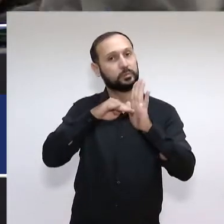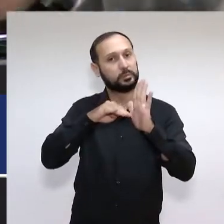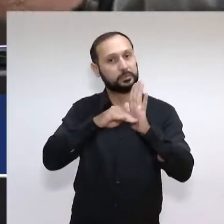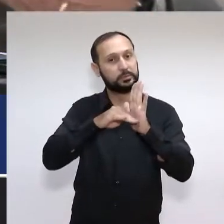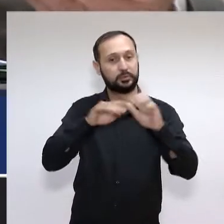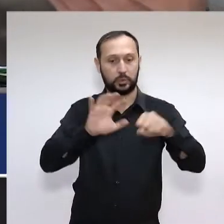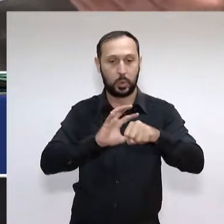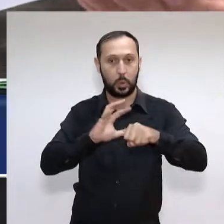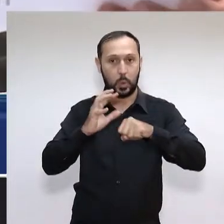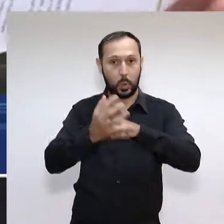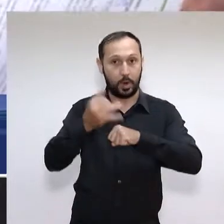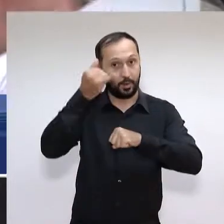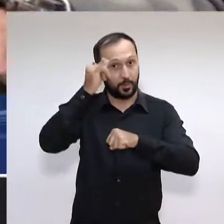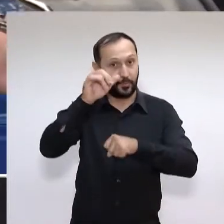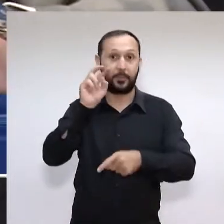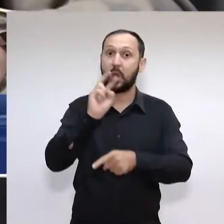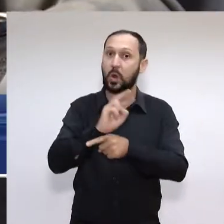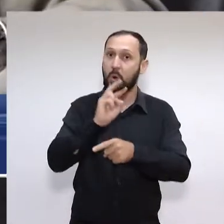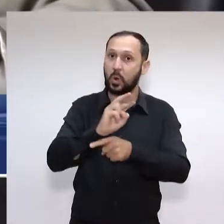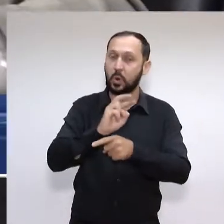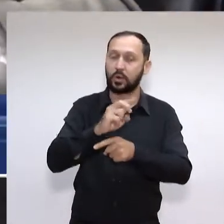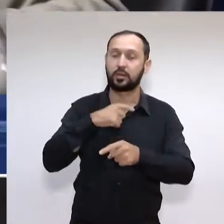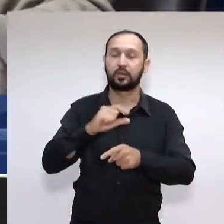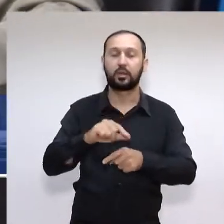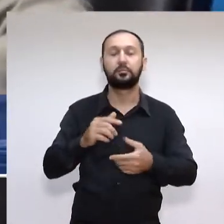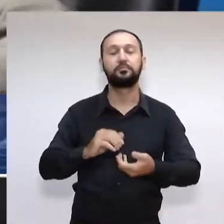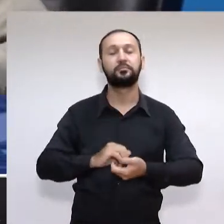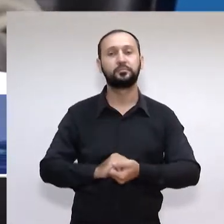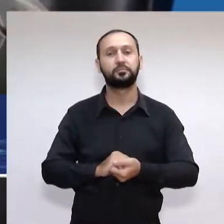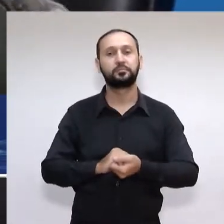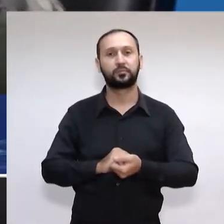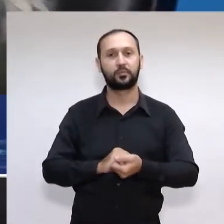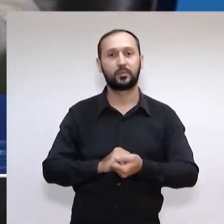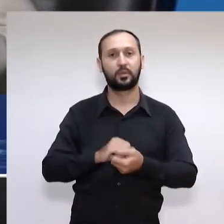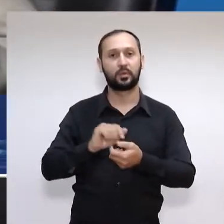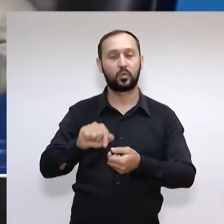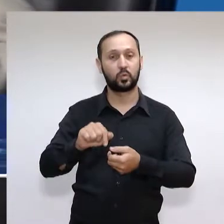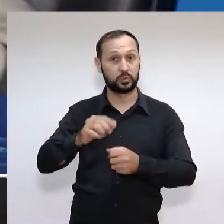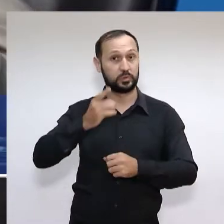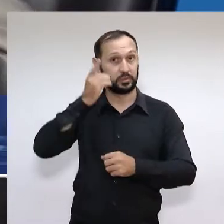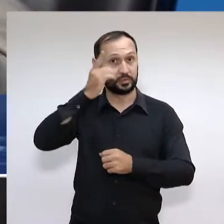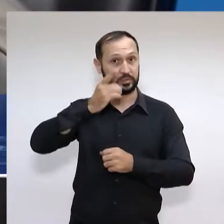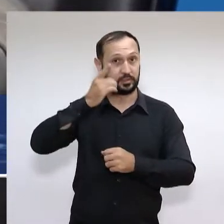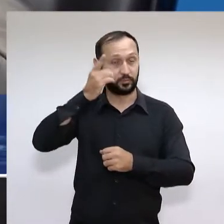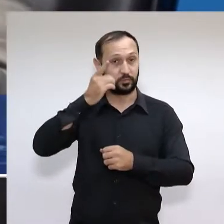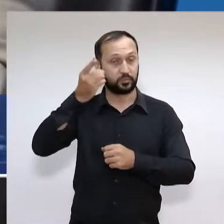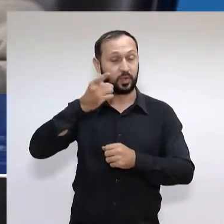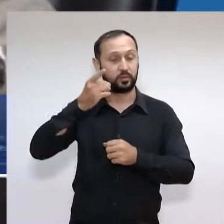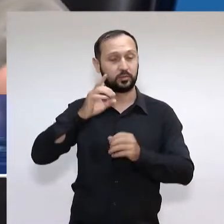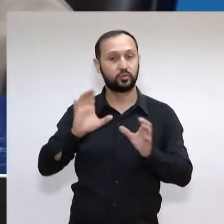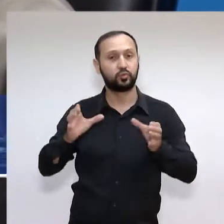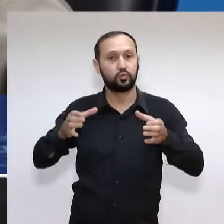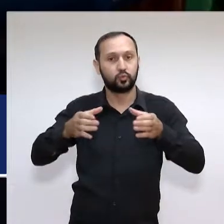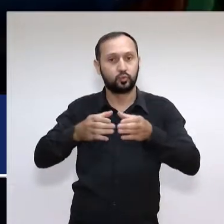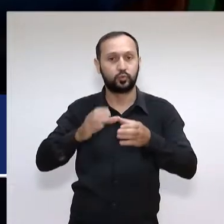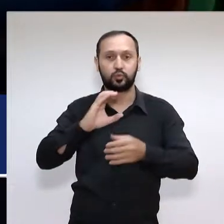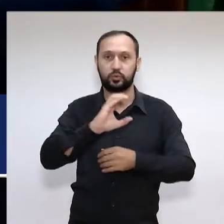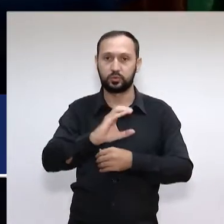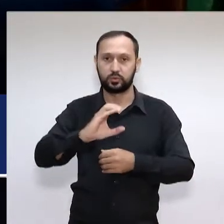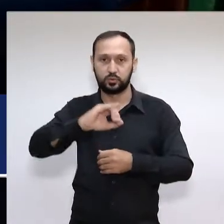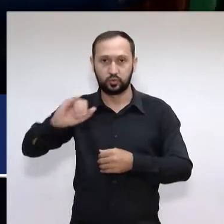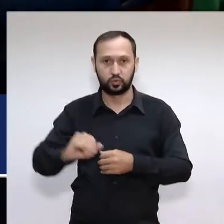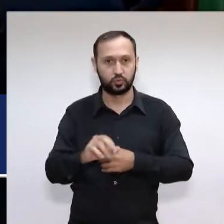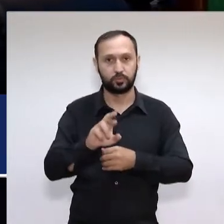as medidas temporárias de prevenção ao contágio pelo novo coronavírus, os deputados que compõem a Comissão